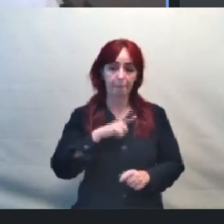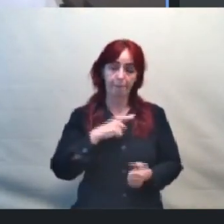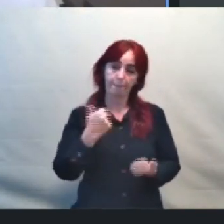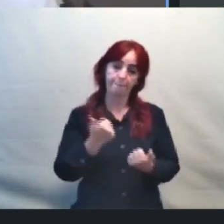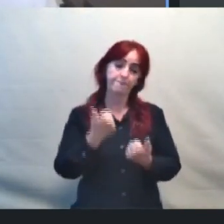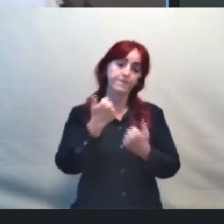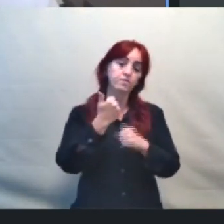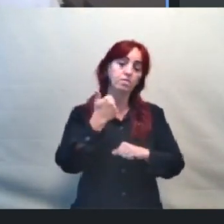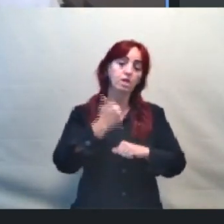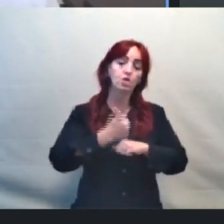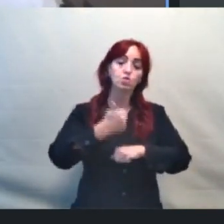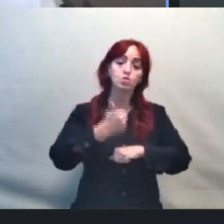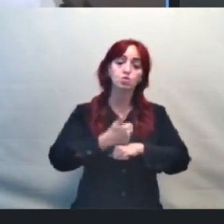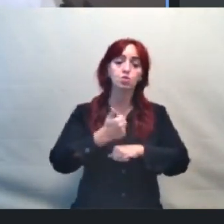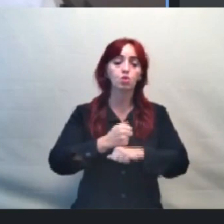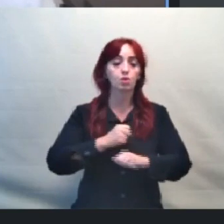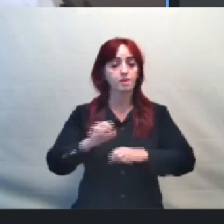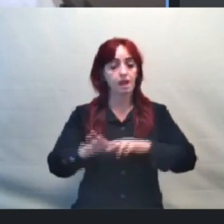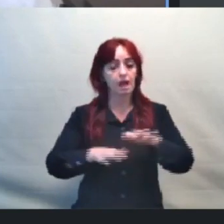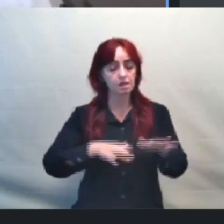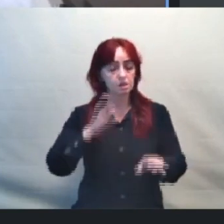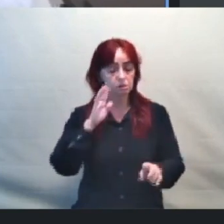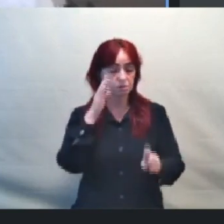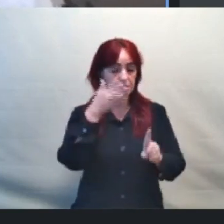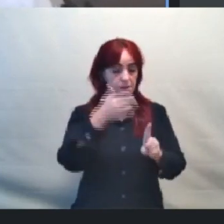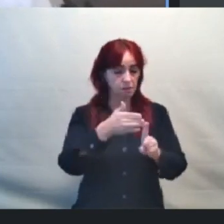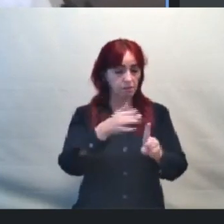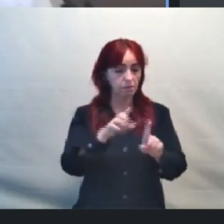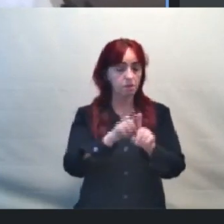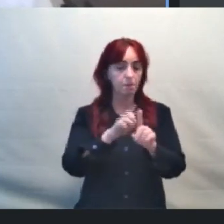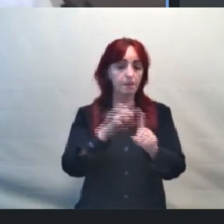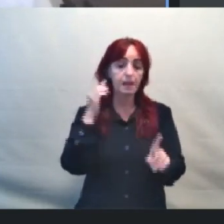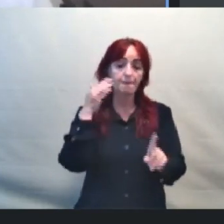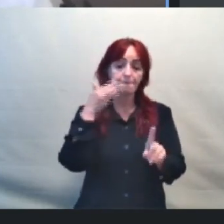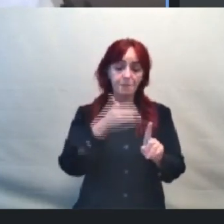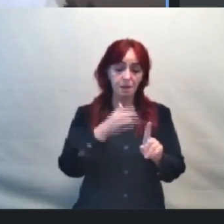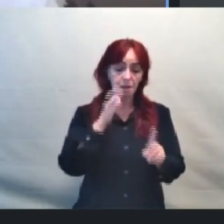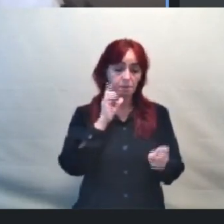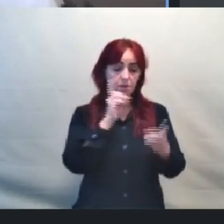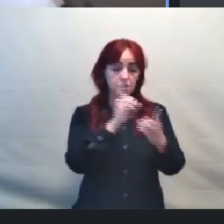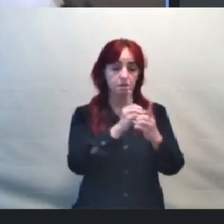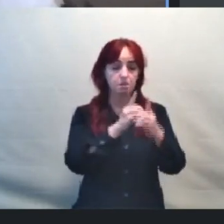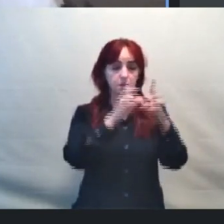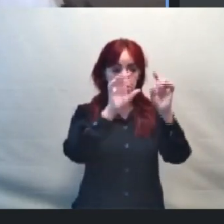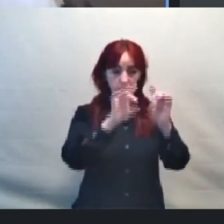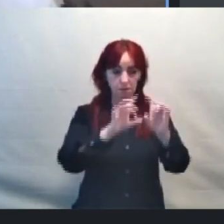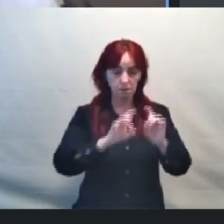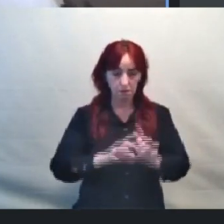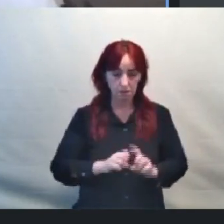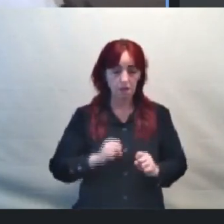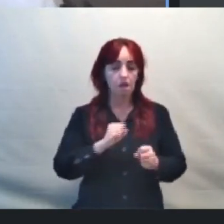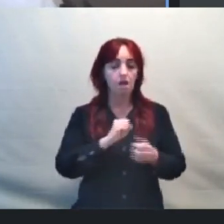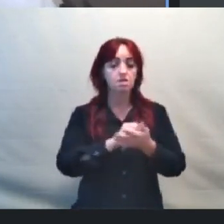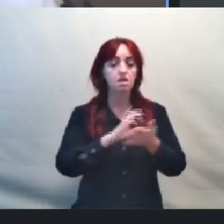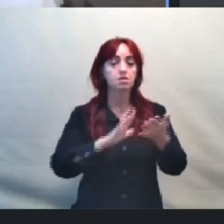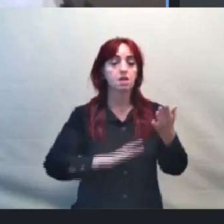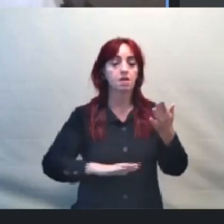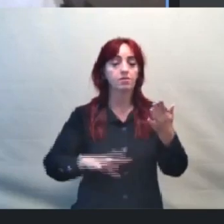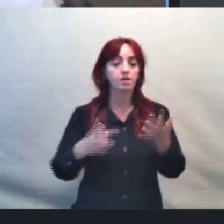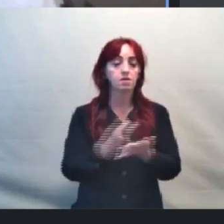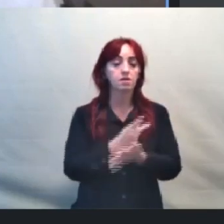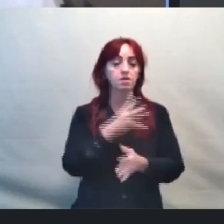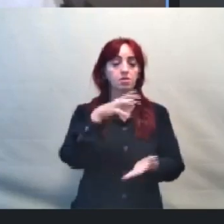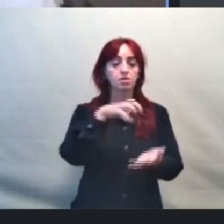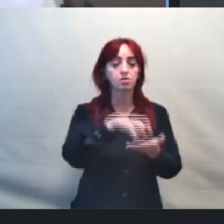específicas e metas quantificadas para os atendimentos especializados e para as atividades que são realizadas nos centros